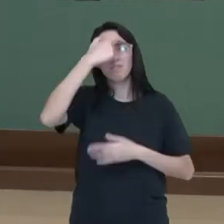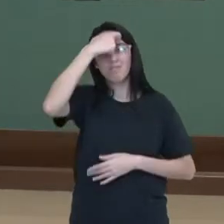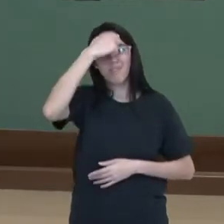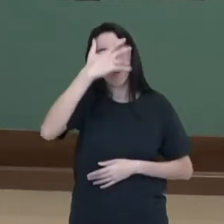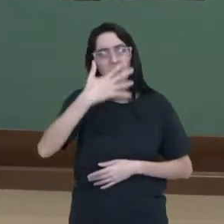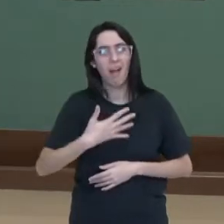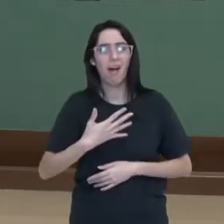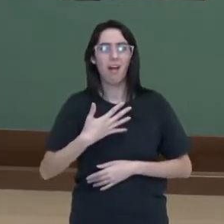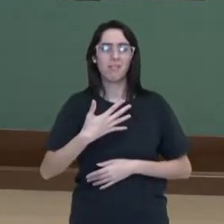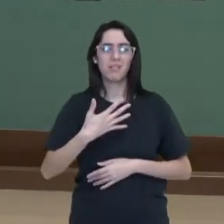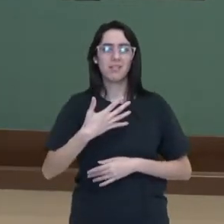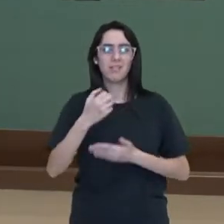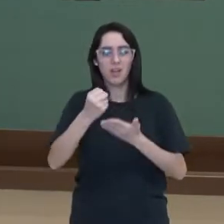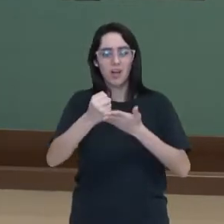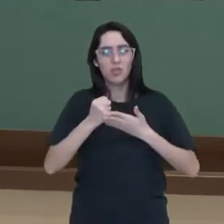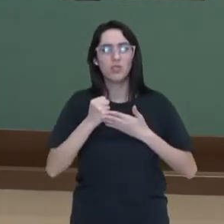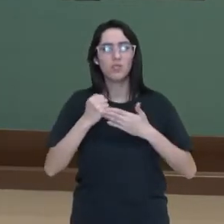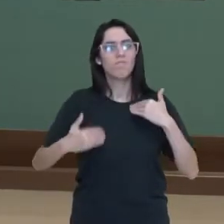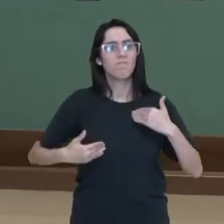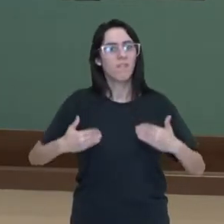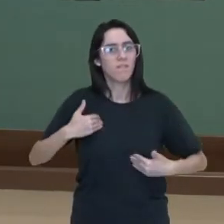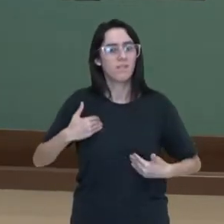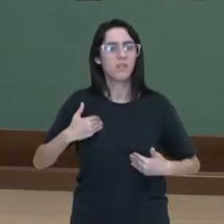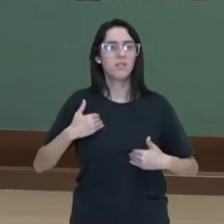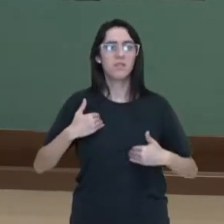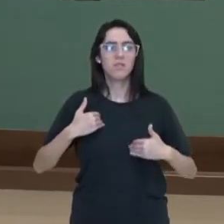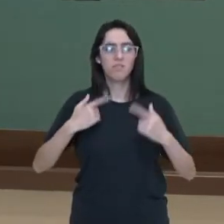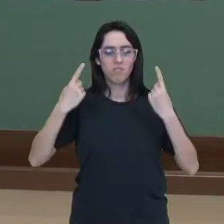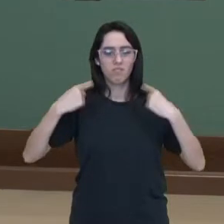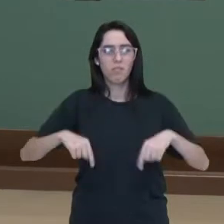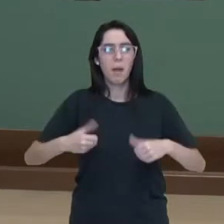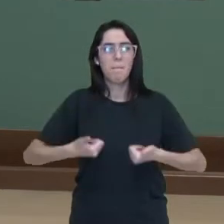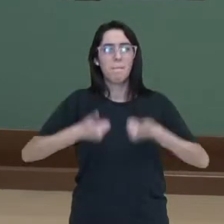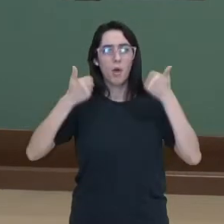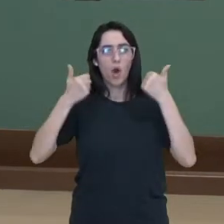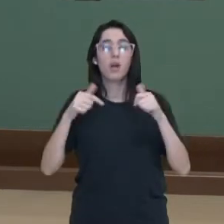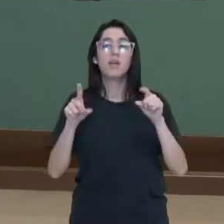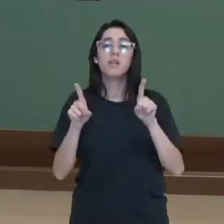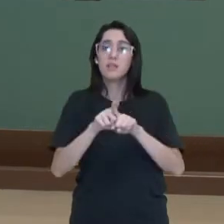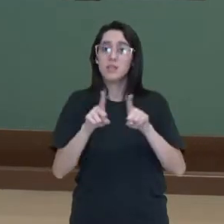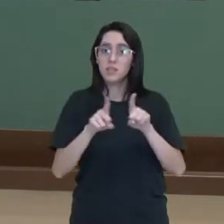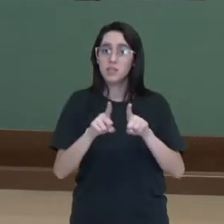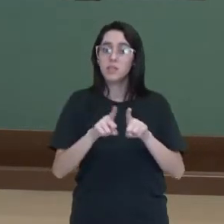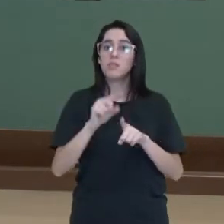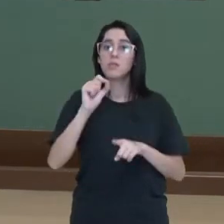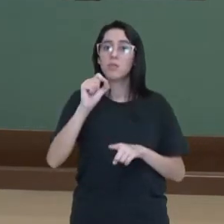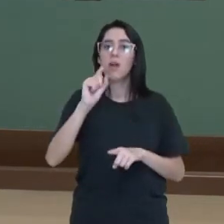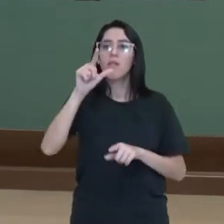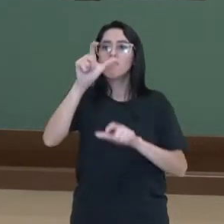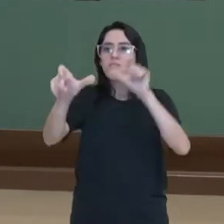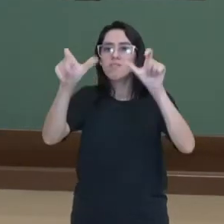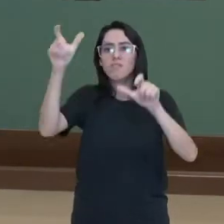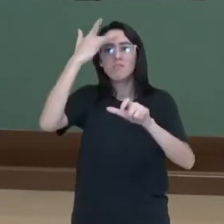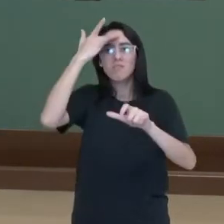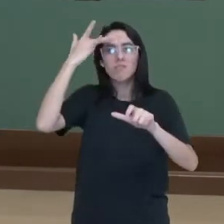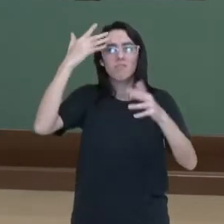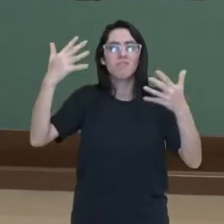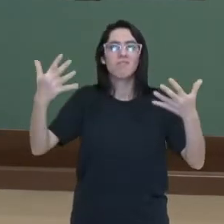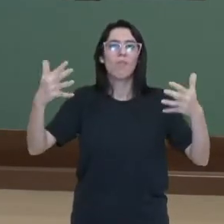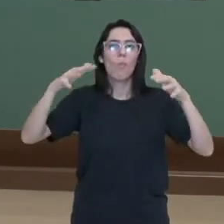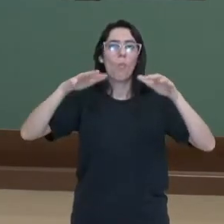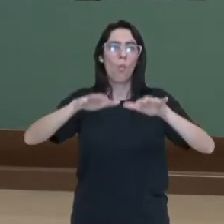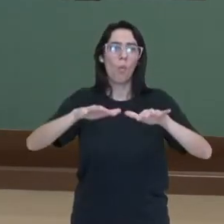ajuda a formar o físico, né? E ele também tem esse sentido de incluir. A prática